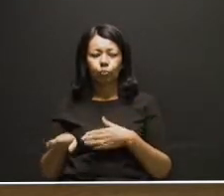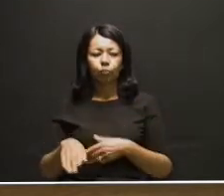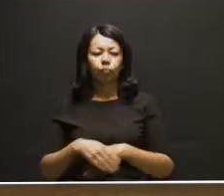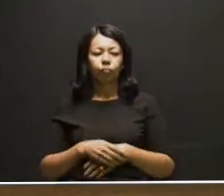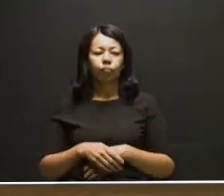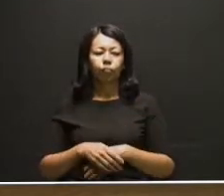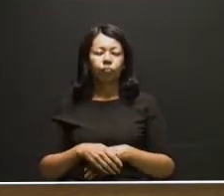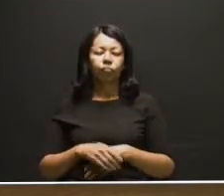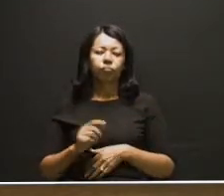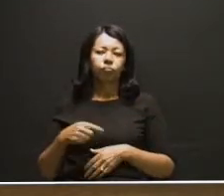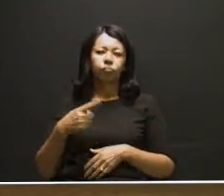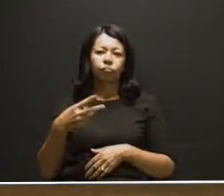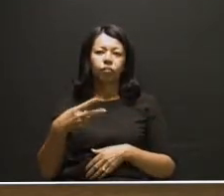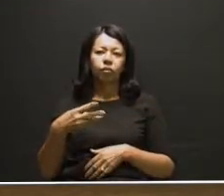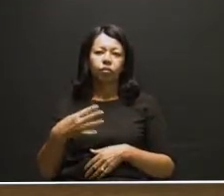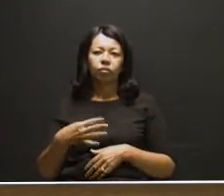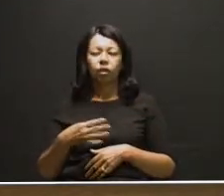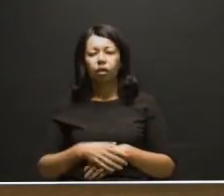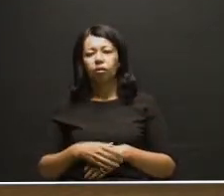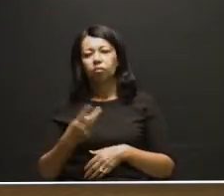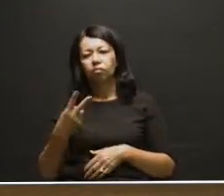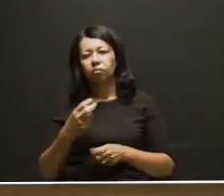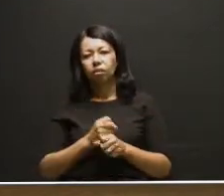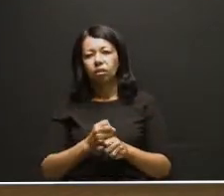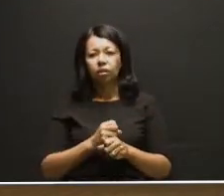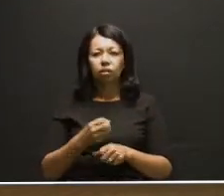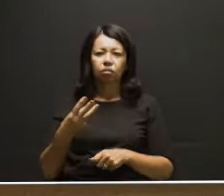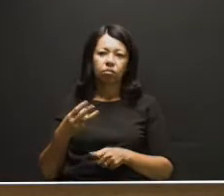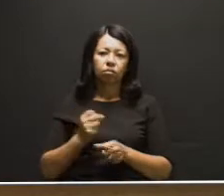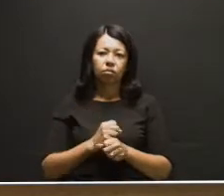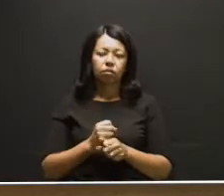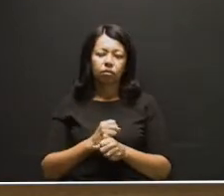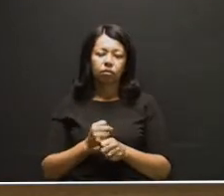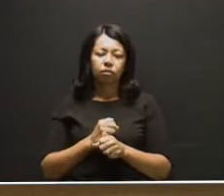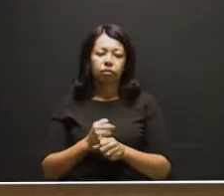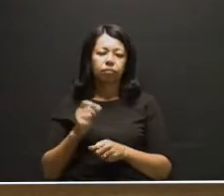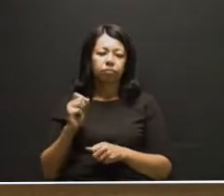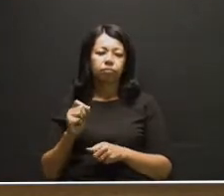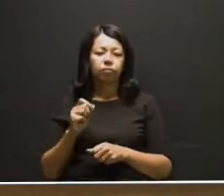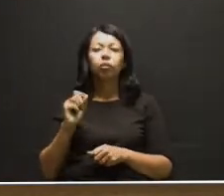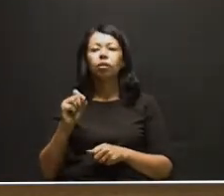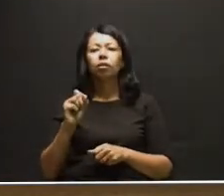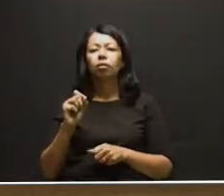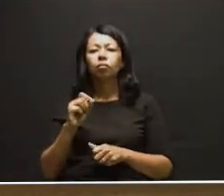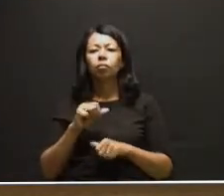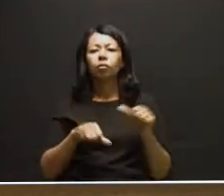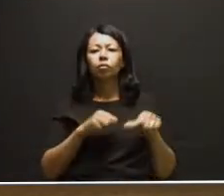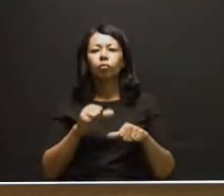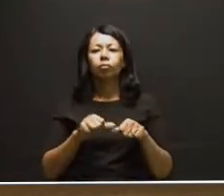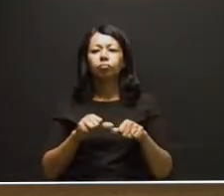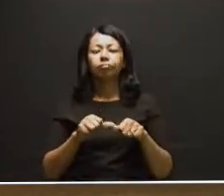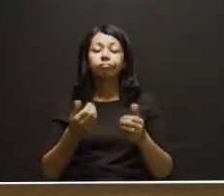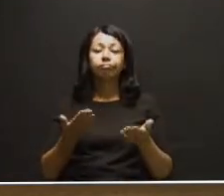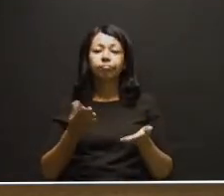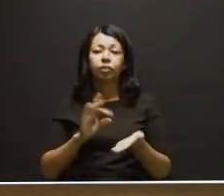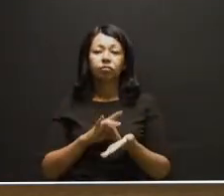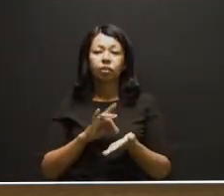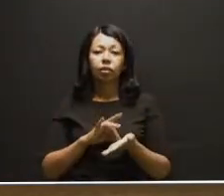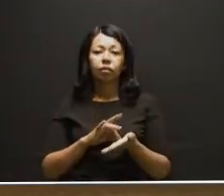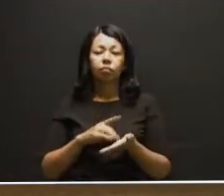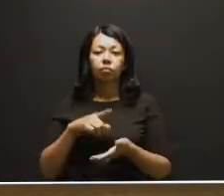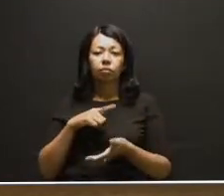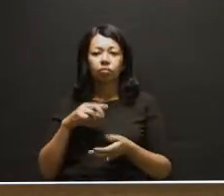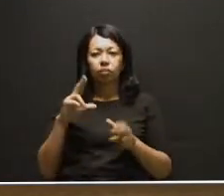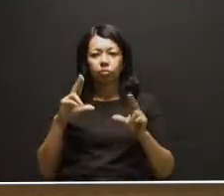daqui a pouco se possam 24 dois anos três anos efetivamente o que mudou houve uma contenção